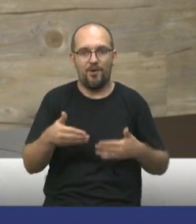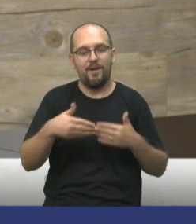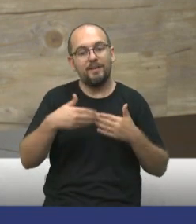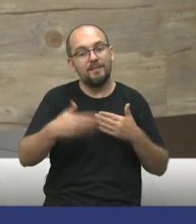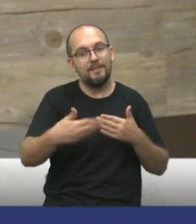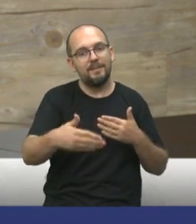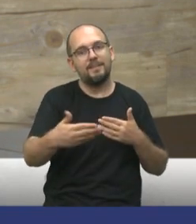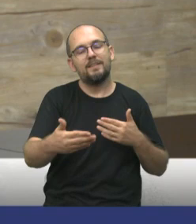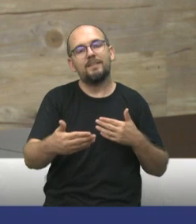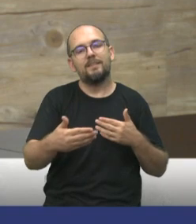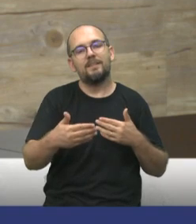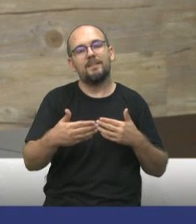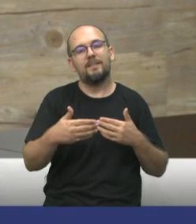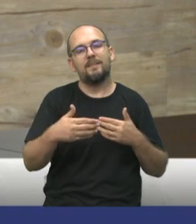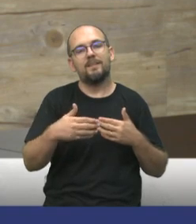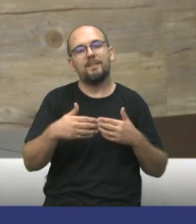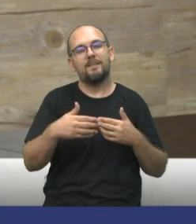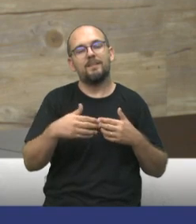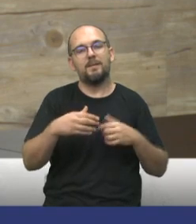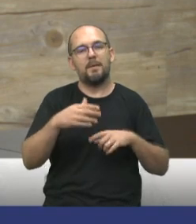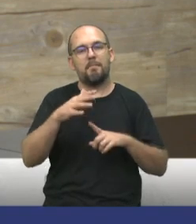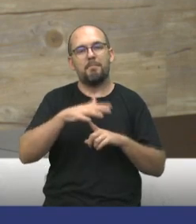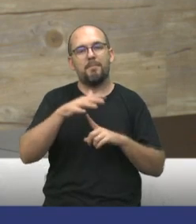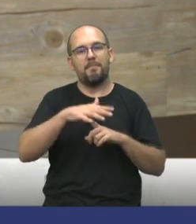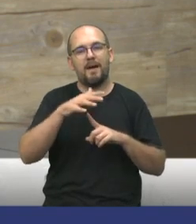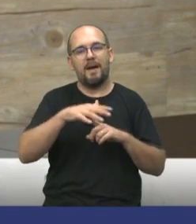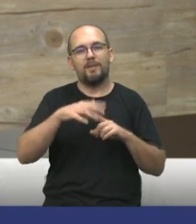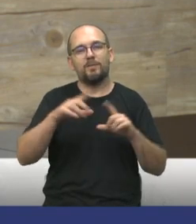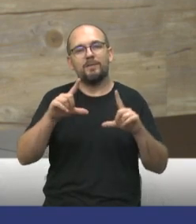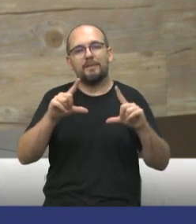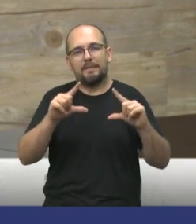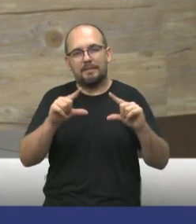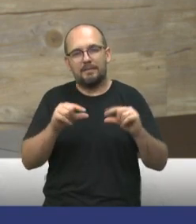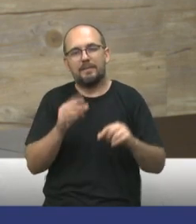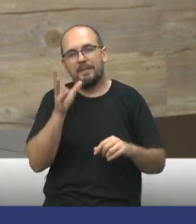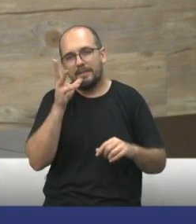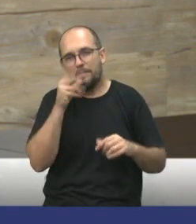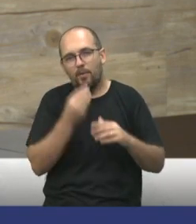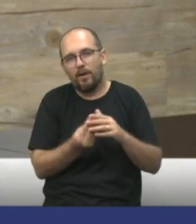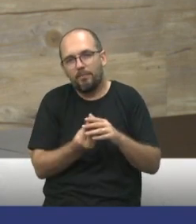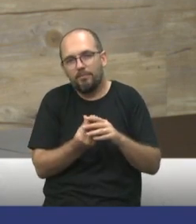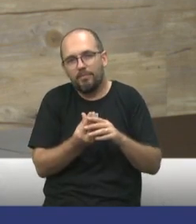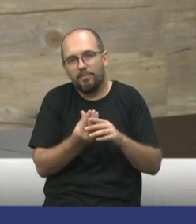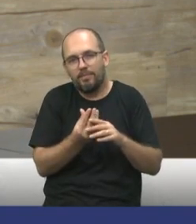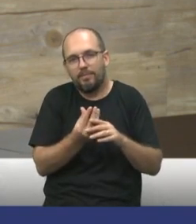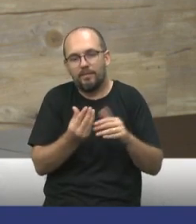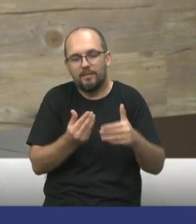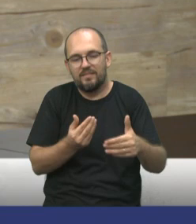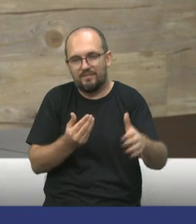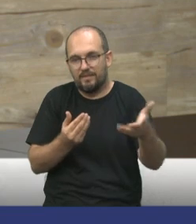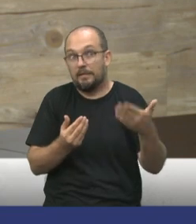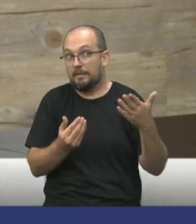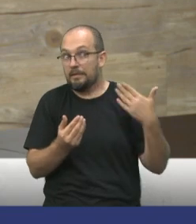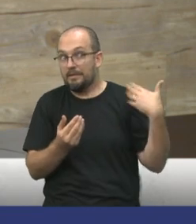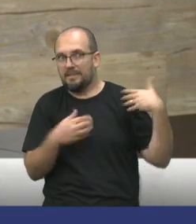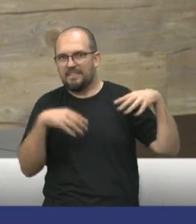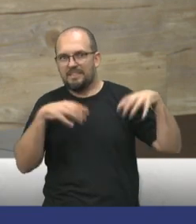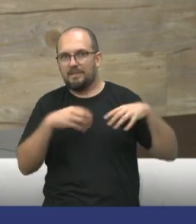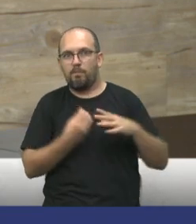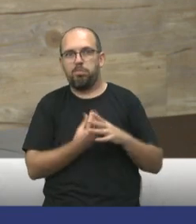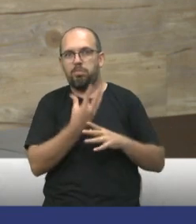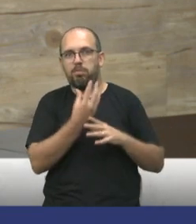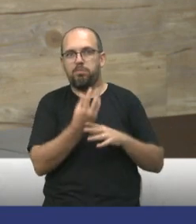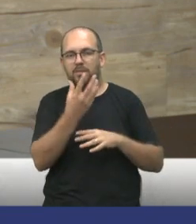diante, o ciclo diminui o tempo de crescimento do mato, mas nessa época do ano, tanto